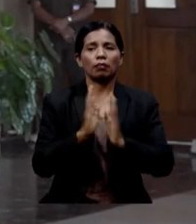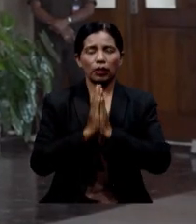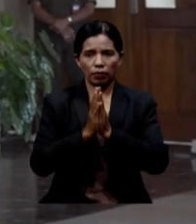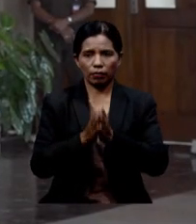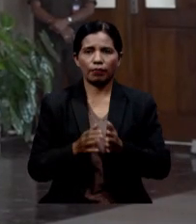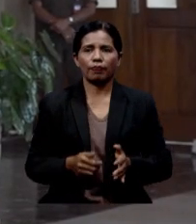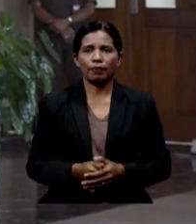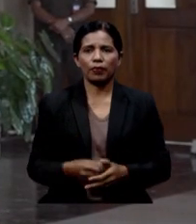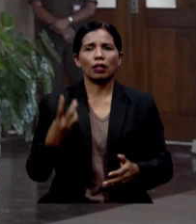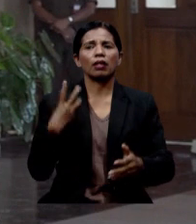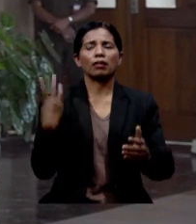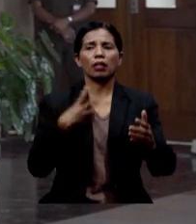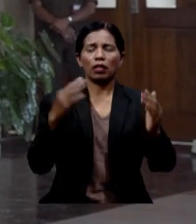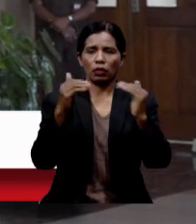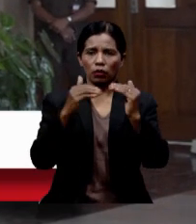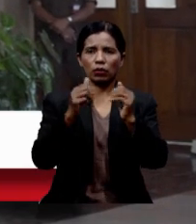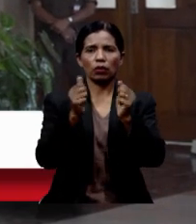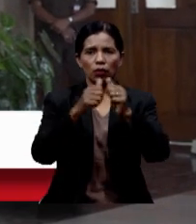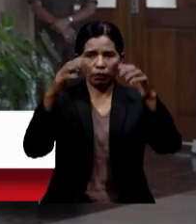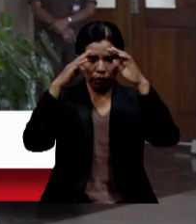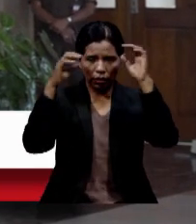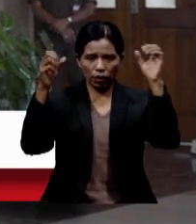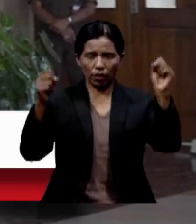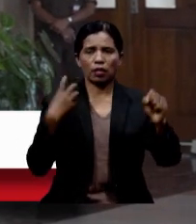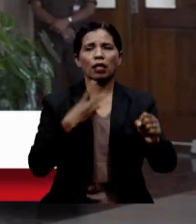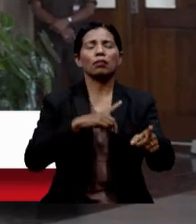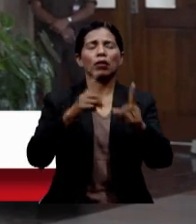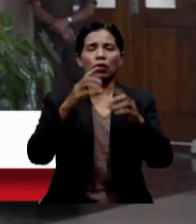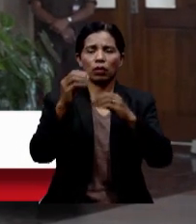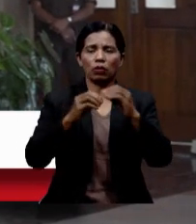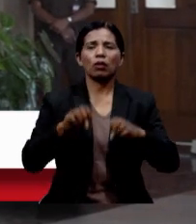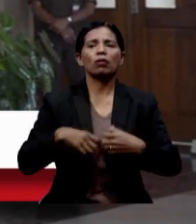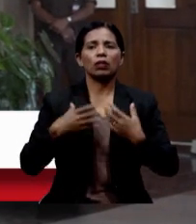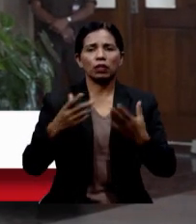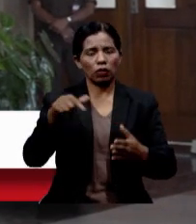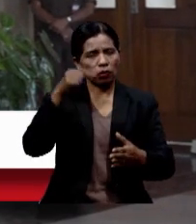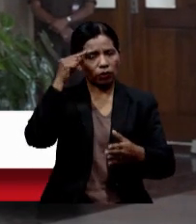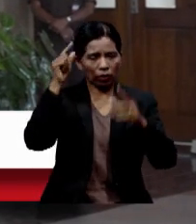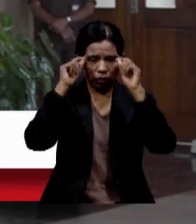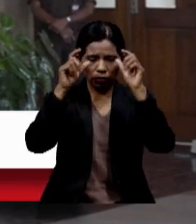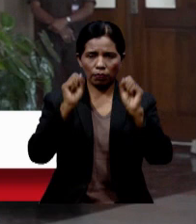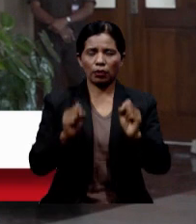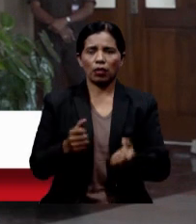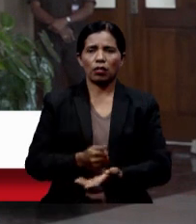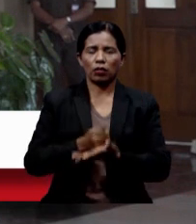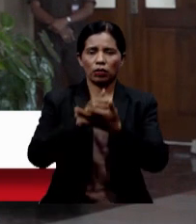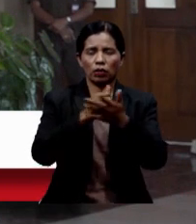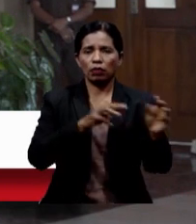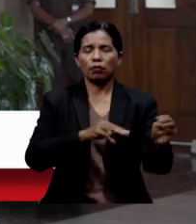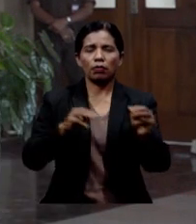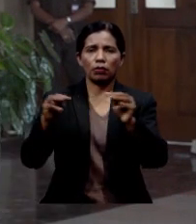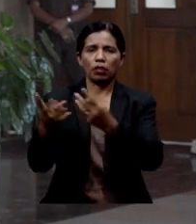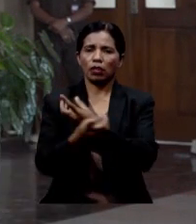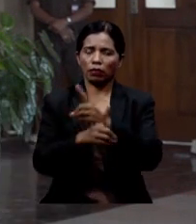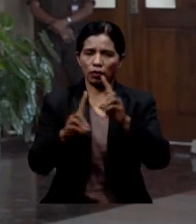Ne encontro nebe furacteve so Presidente da República. Amicolia con abo insa Governo Timor-Leste, beletulun Movimento Democracia e